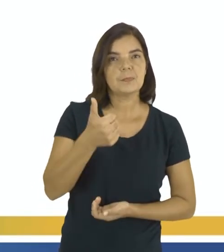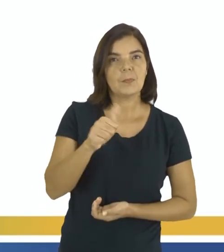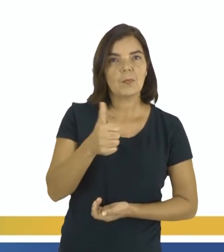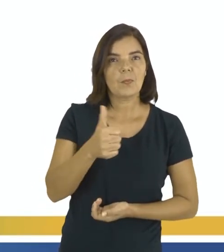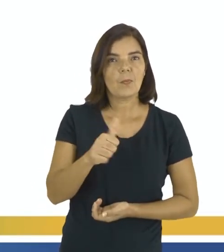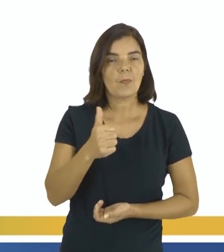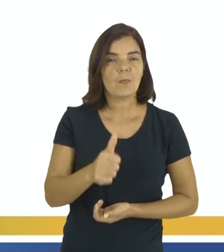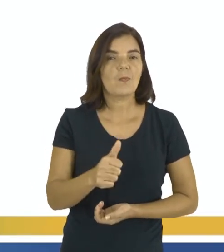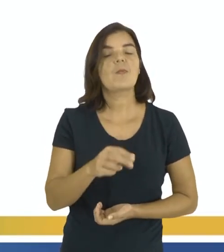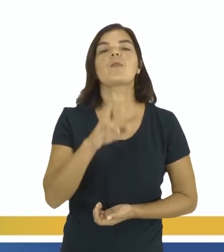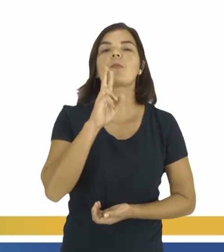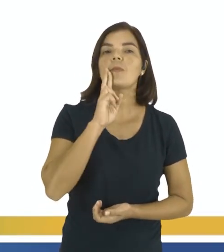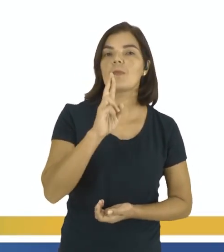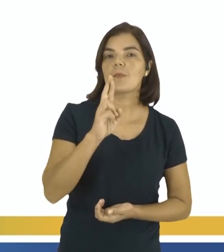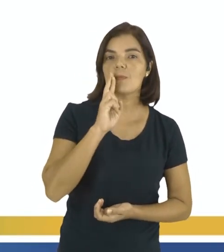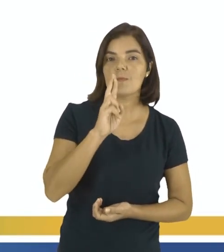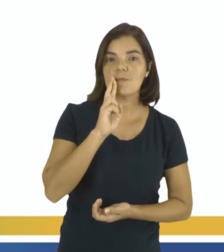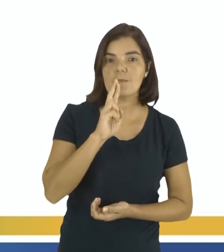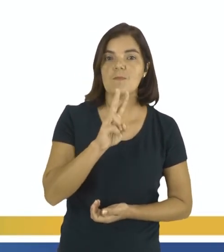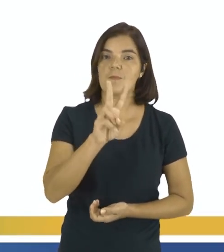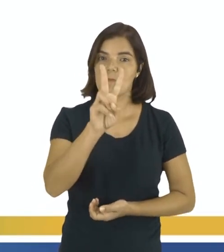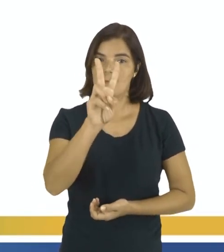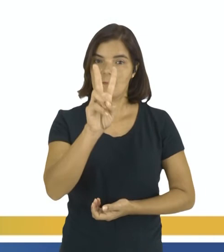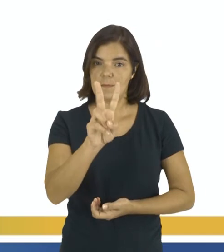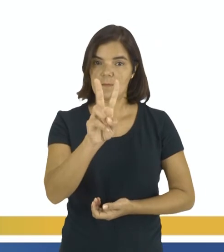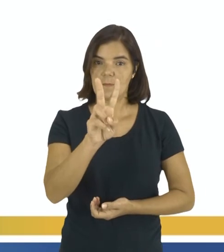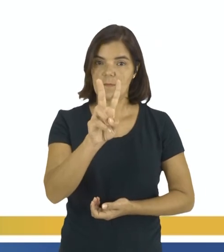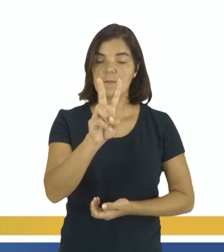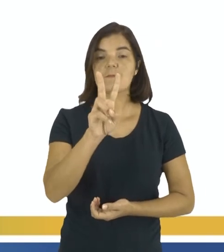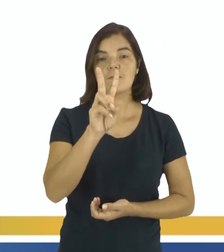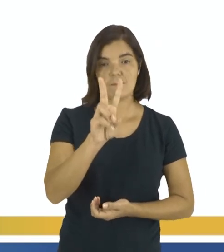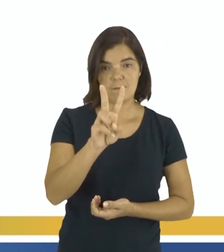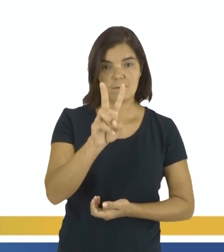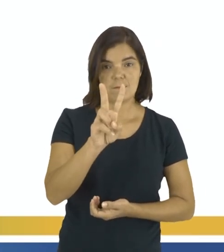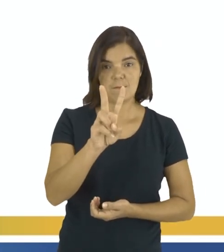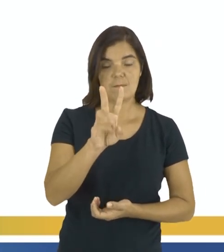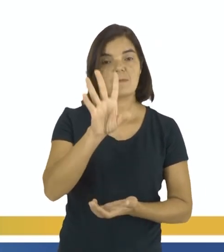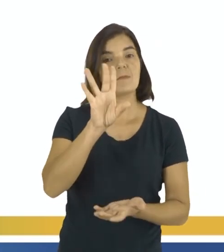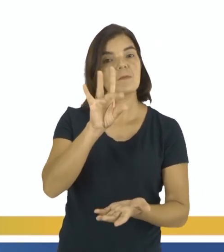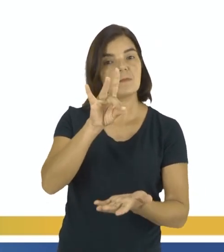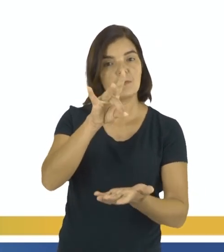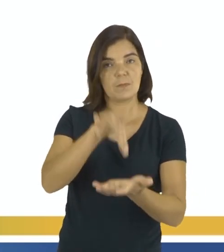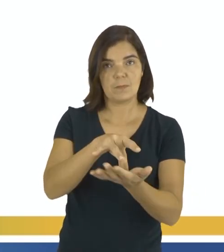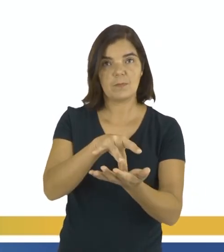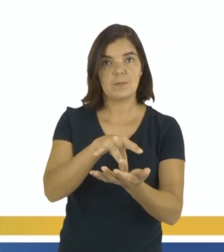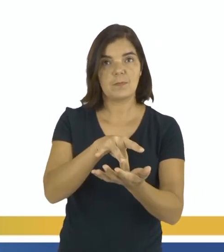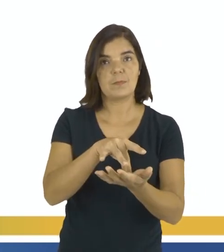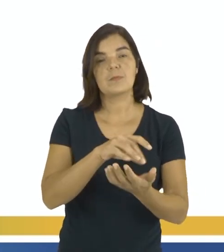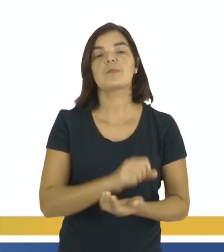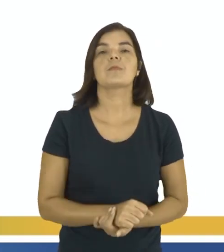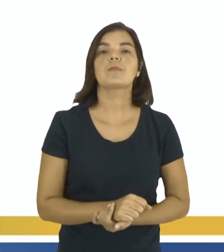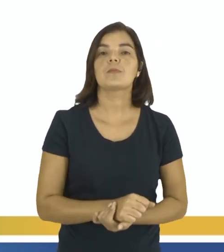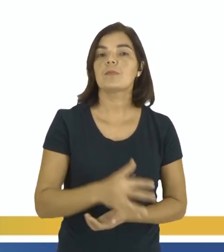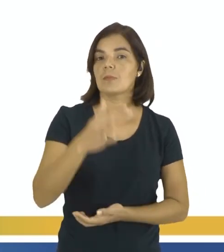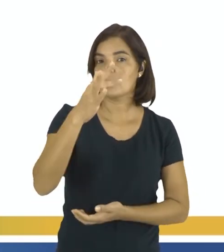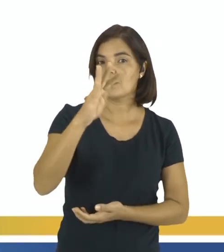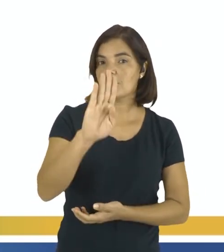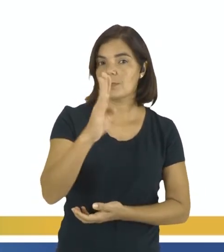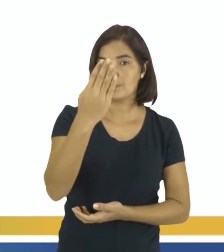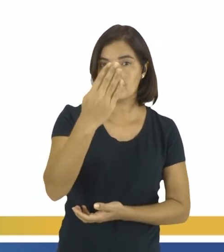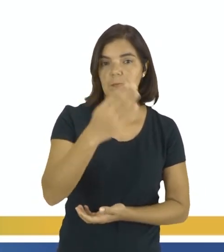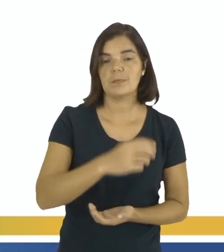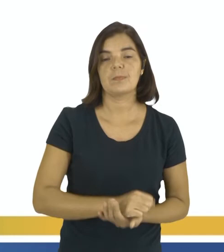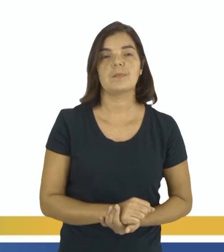Avalie as informações, afirmações e assinale V para as verdadeiras e